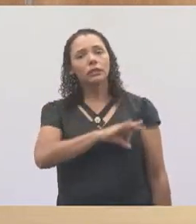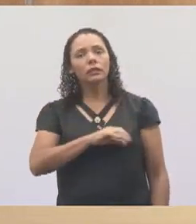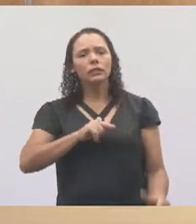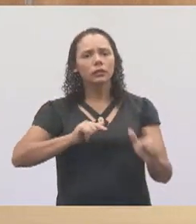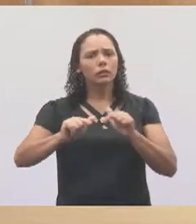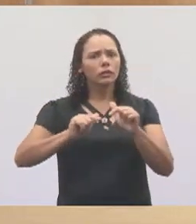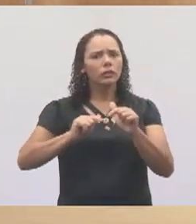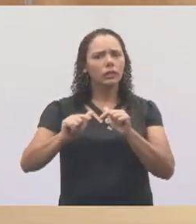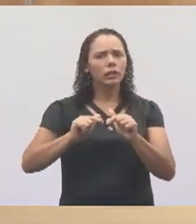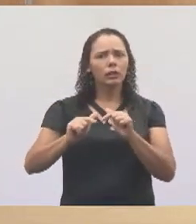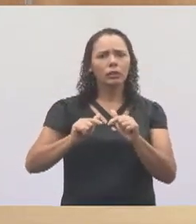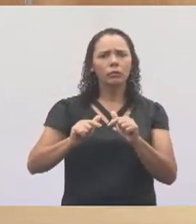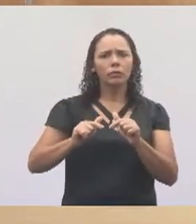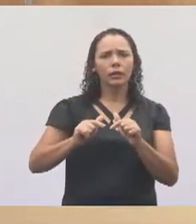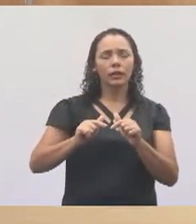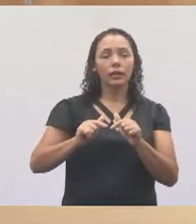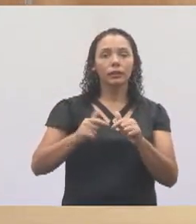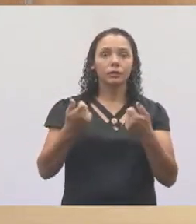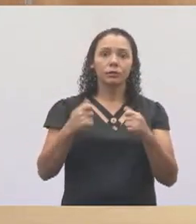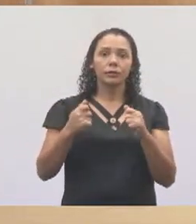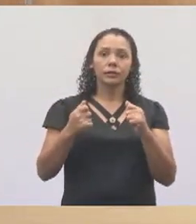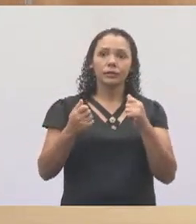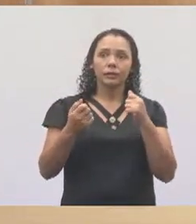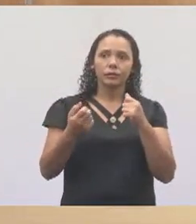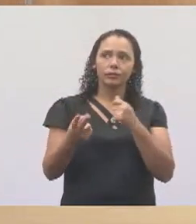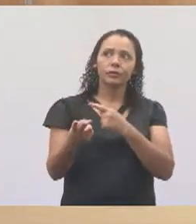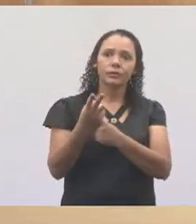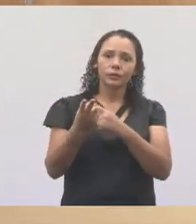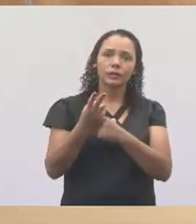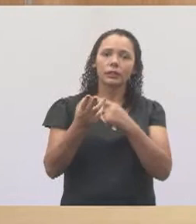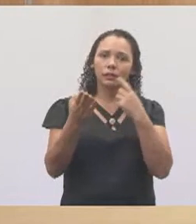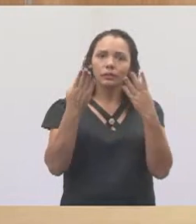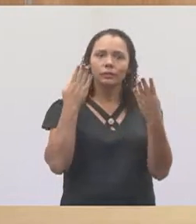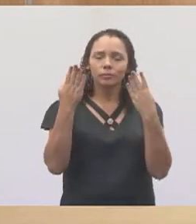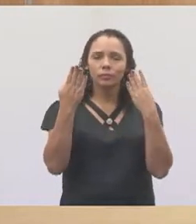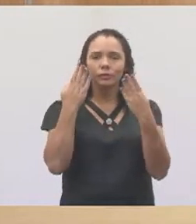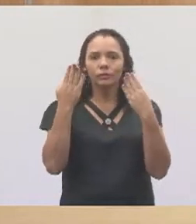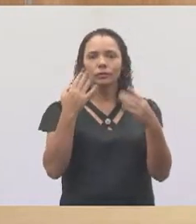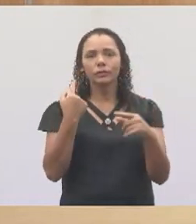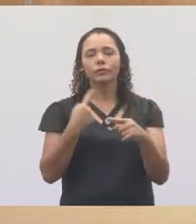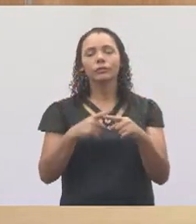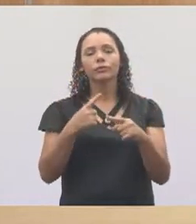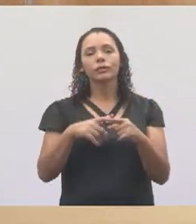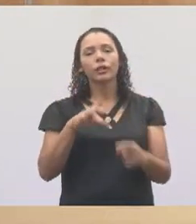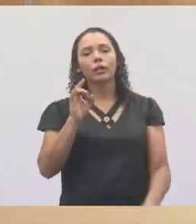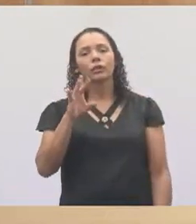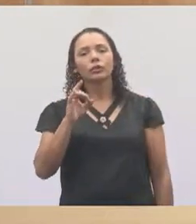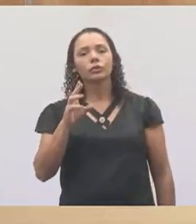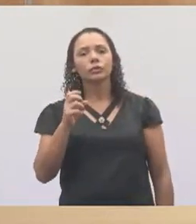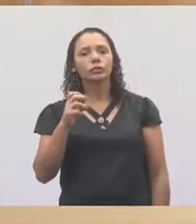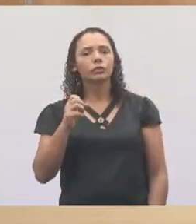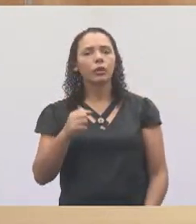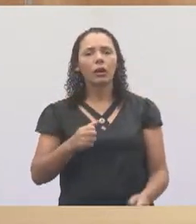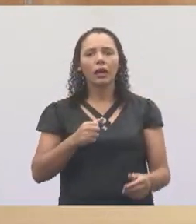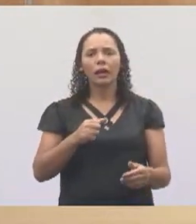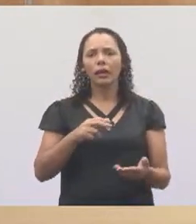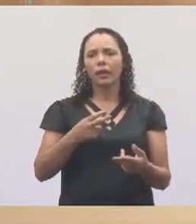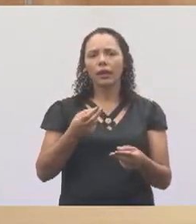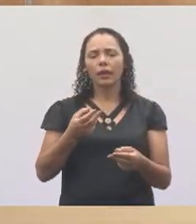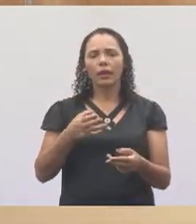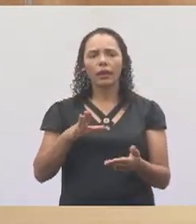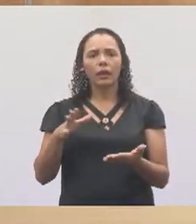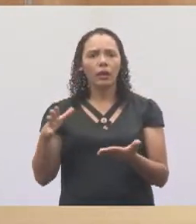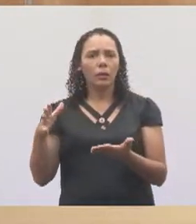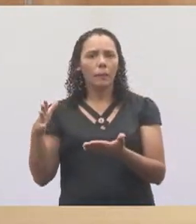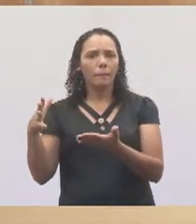que mexe muito com o psicológico, porque não se trata apenas da apreensão de entorpecentes, não se